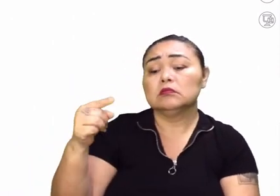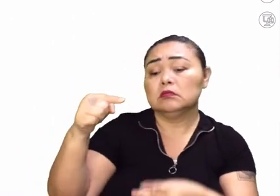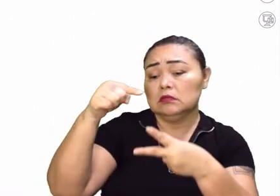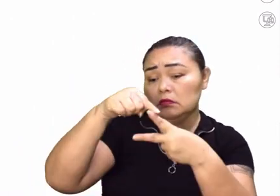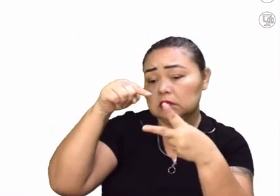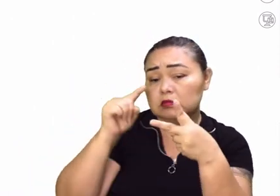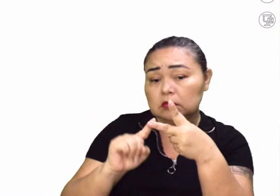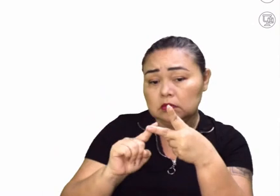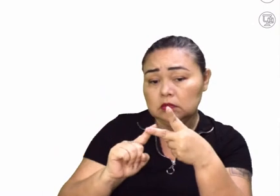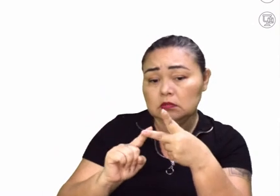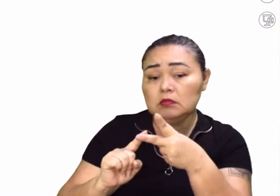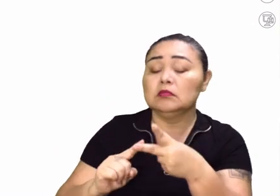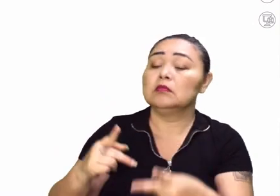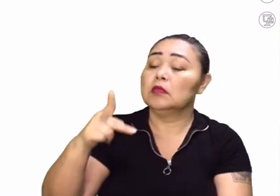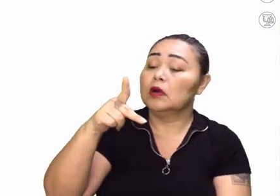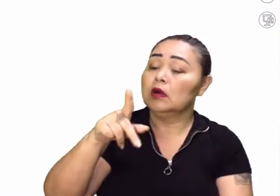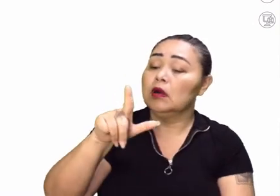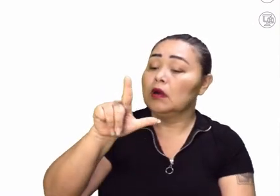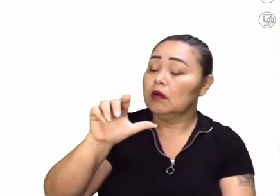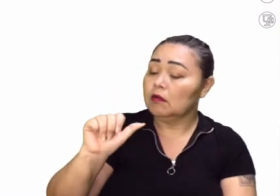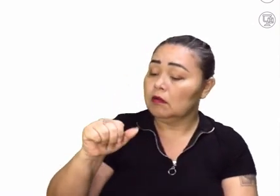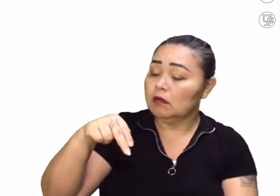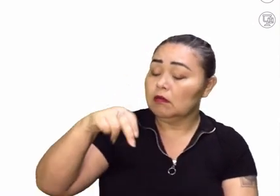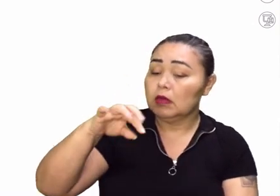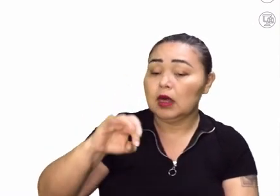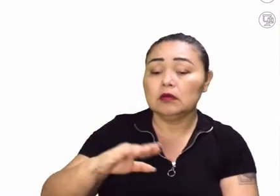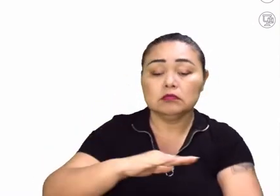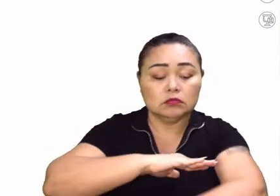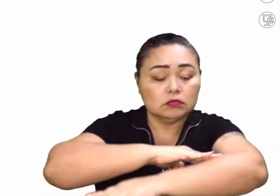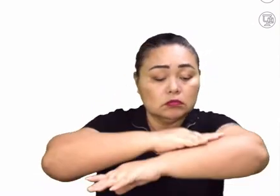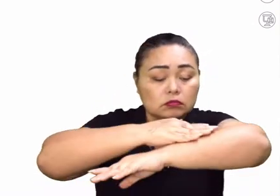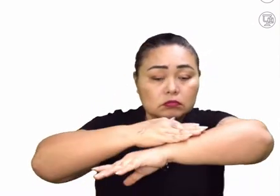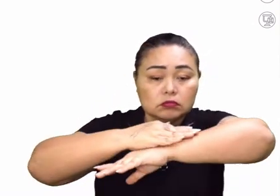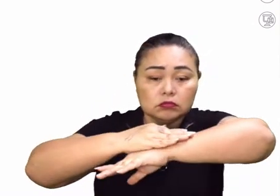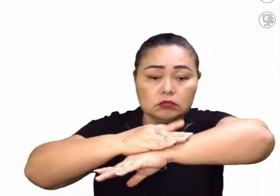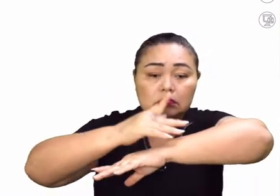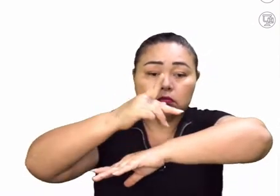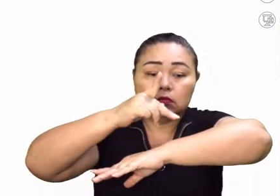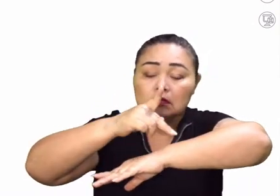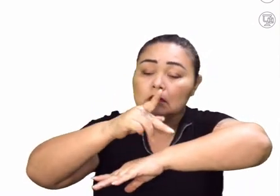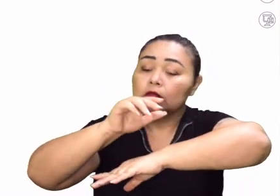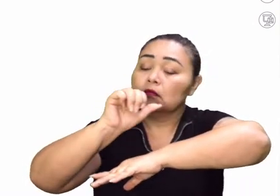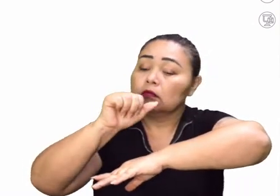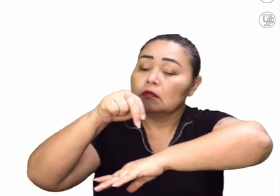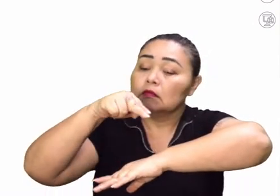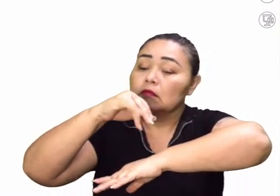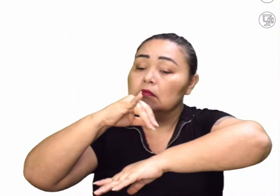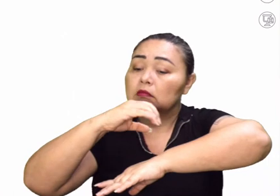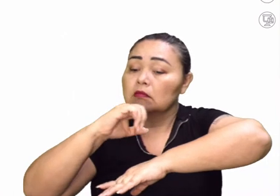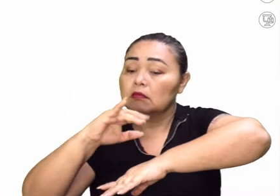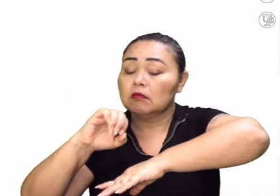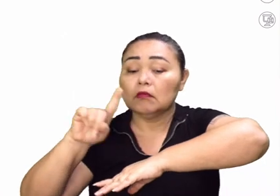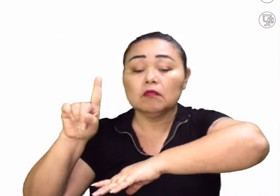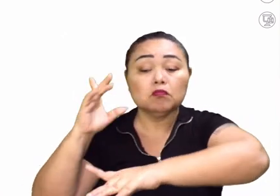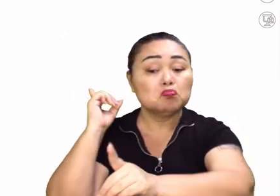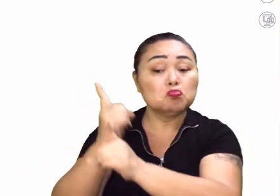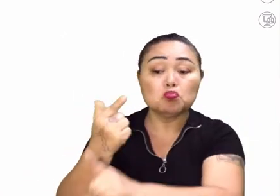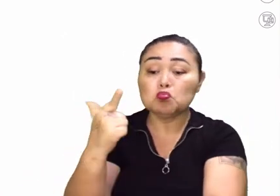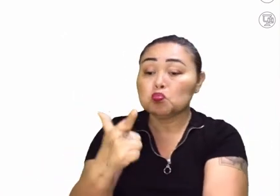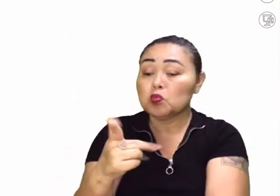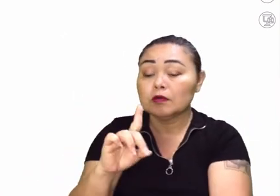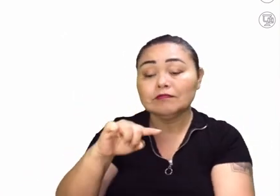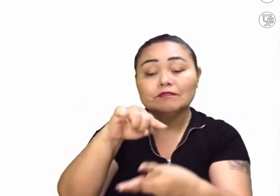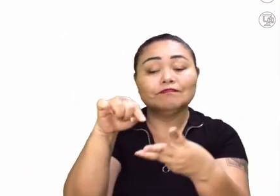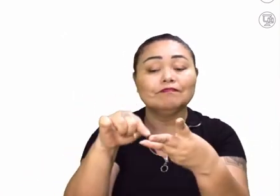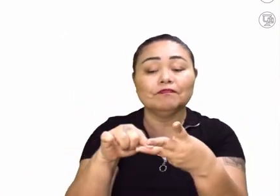unidades planaltos e planície a gente não encontra na classificação de Azevedo a